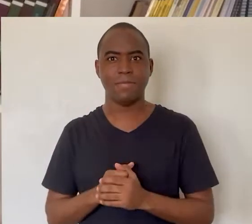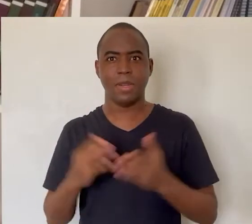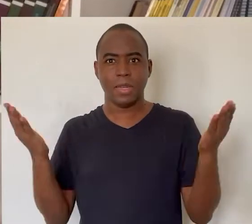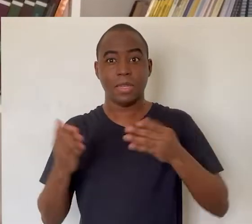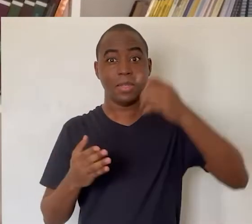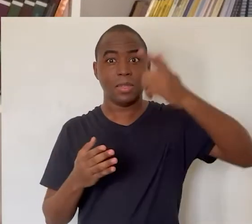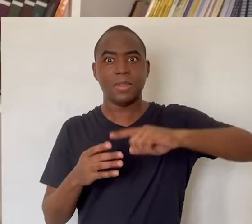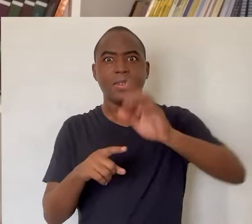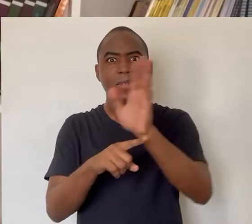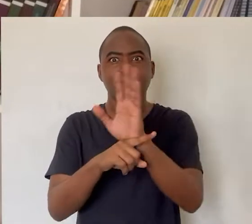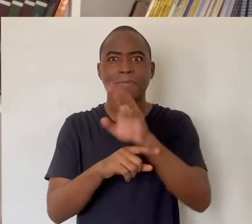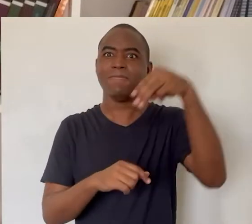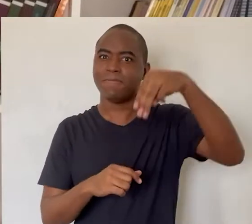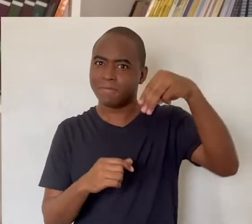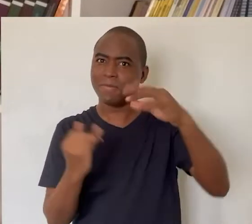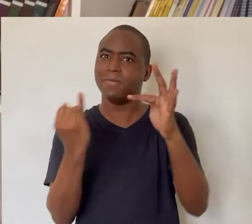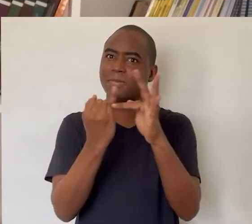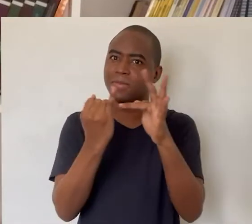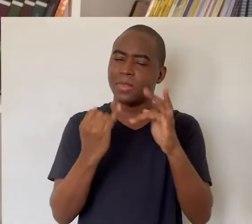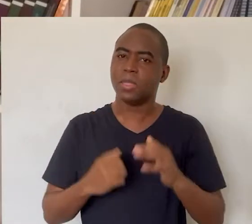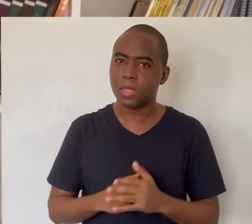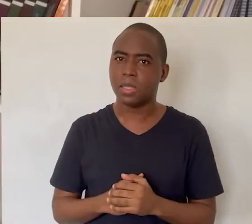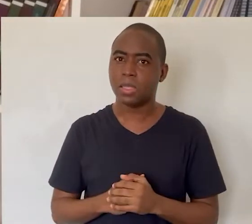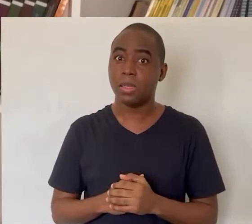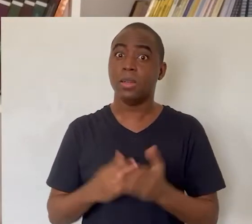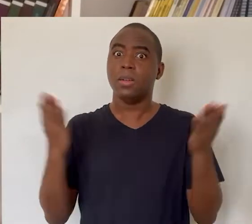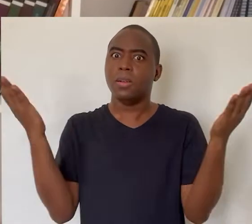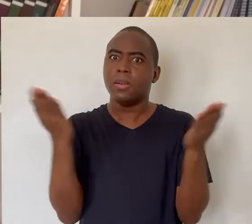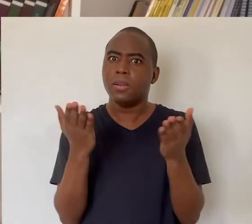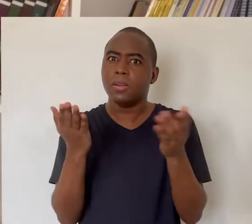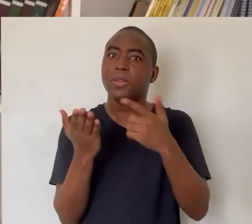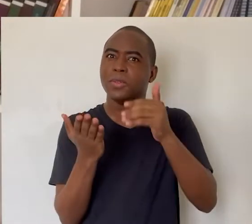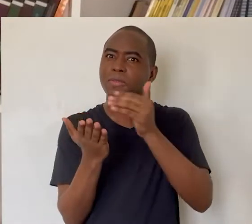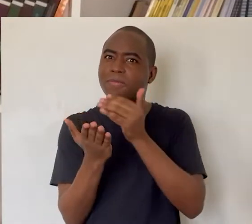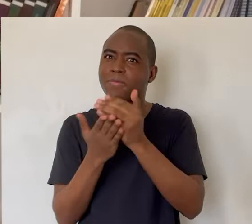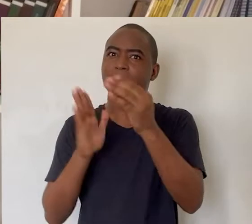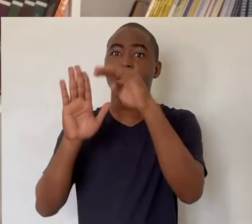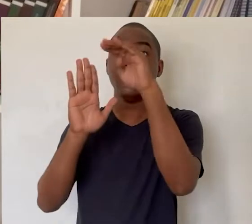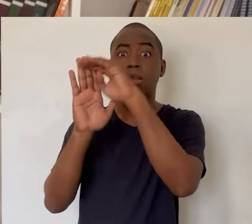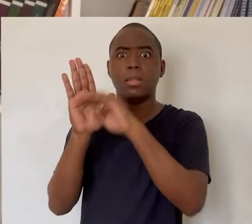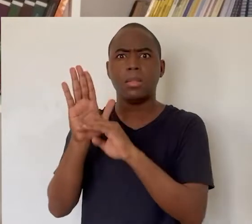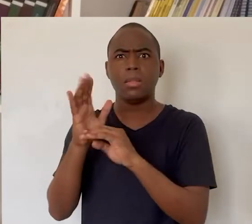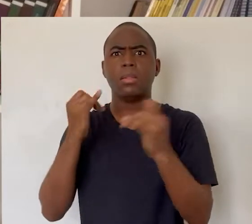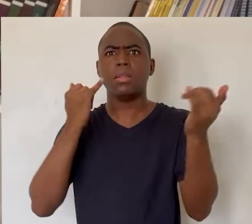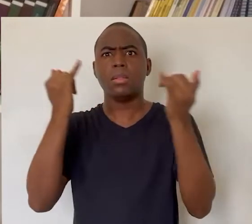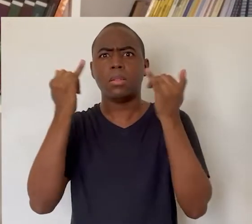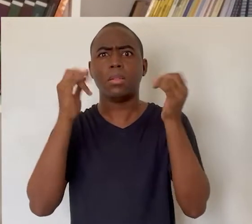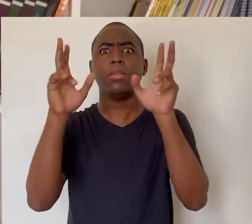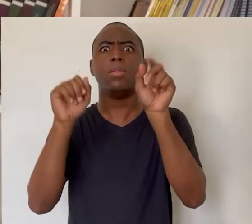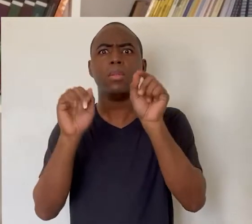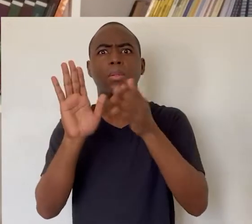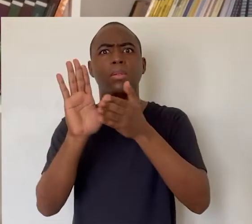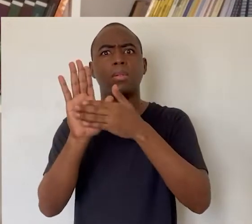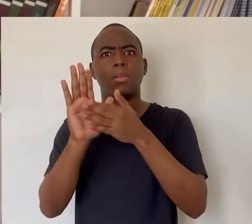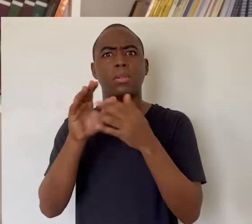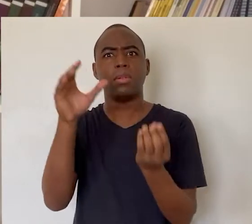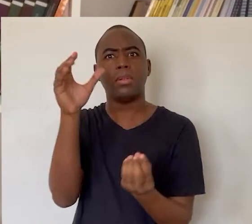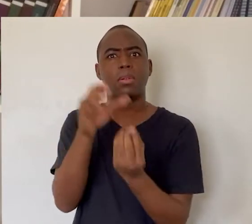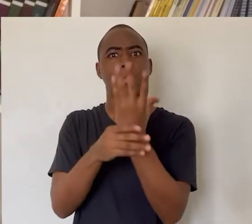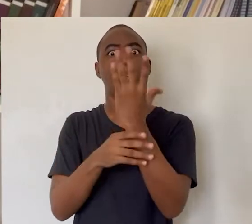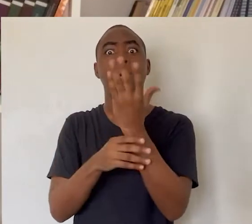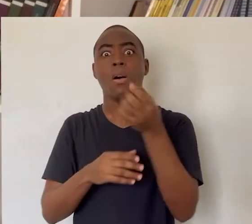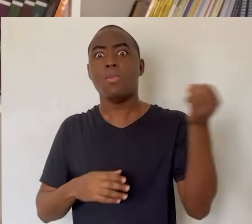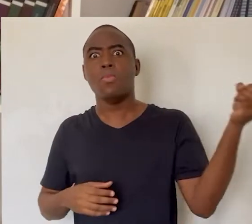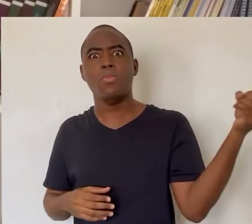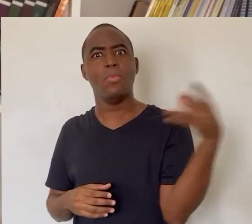Olá, estamos de volta com mais um Minuto IFBA. Hoje vamos abrir o programa com informações sobre a proposta